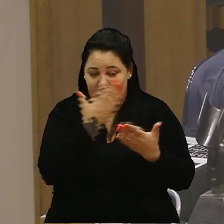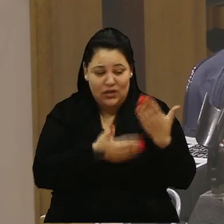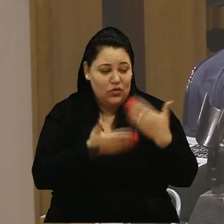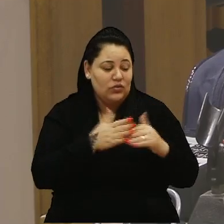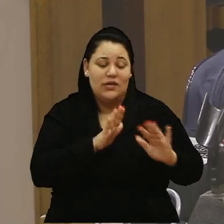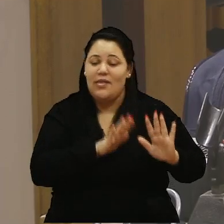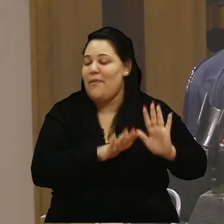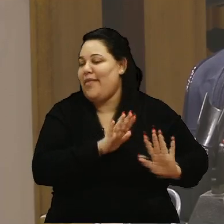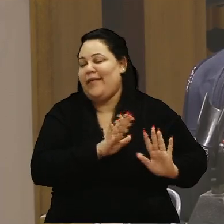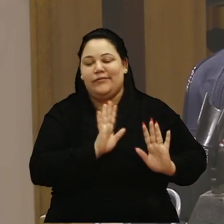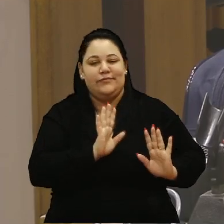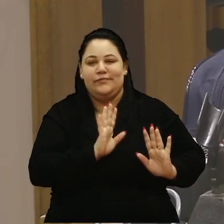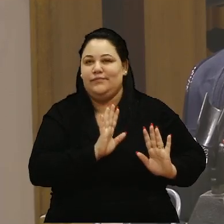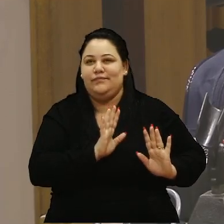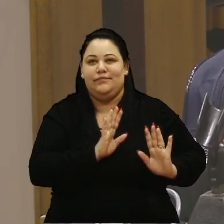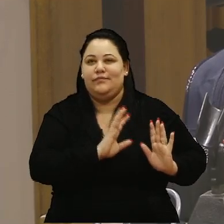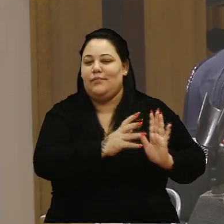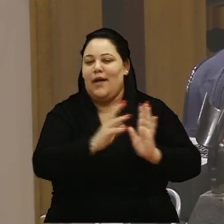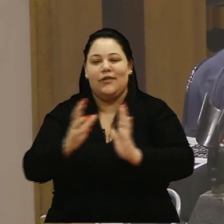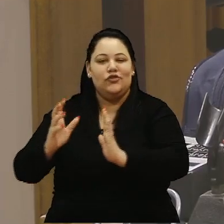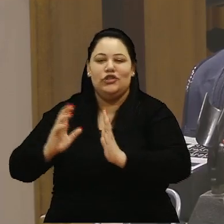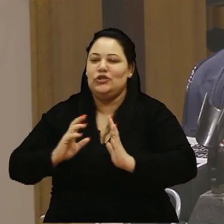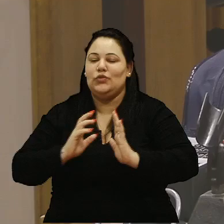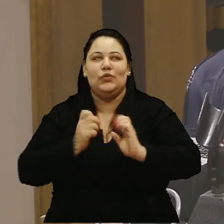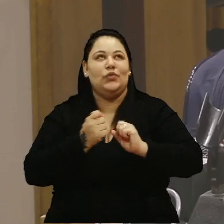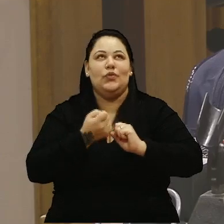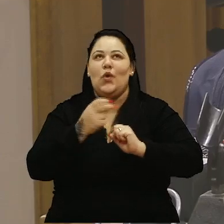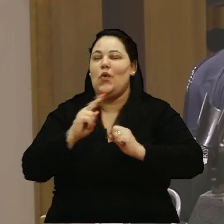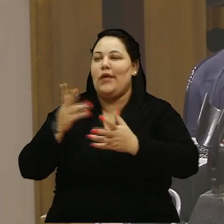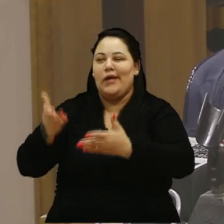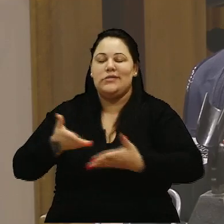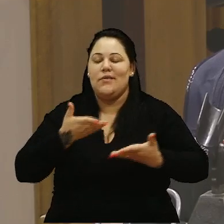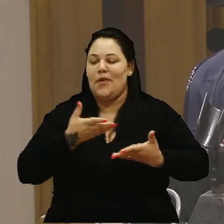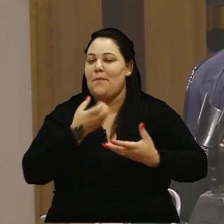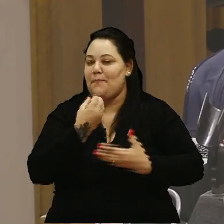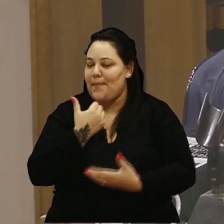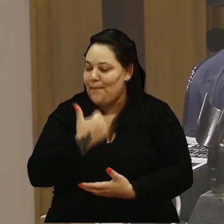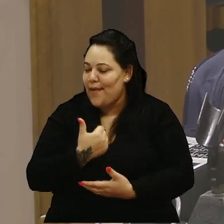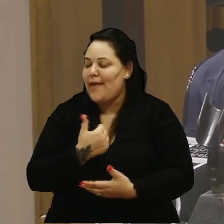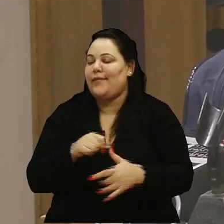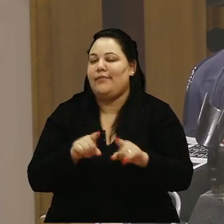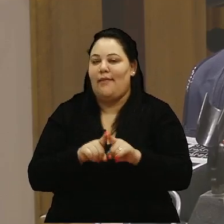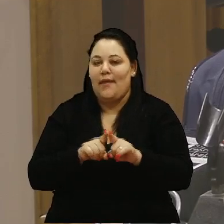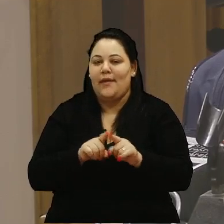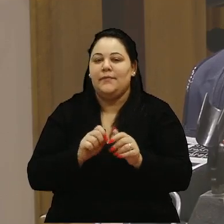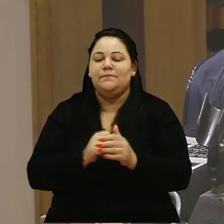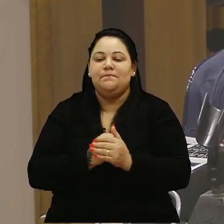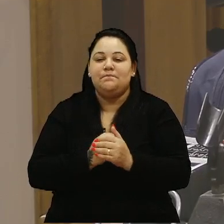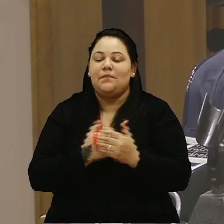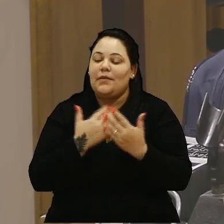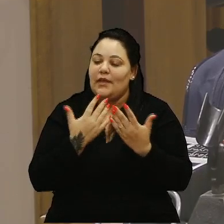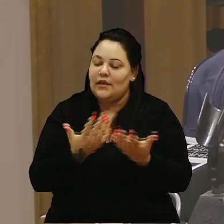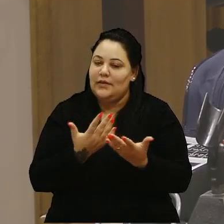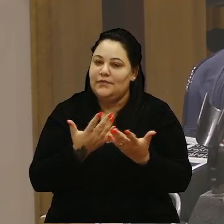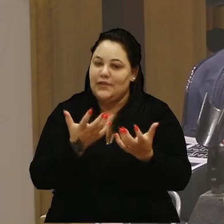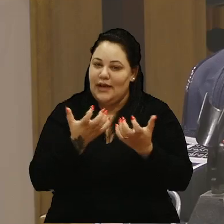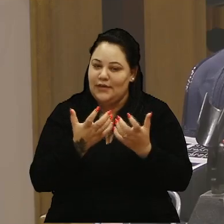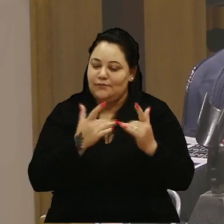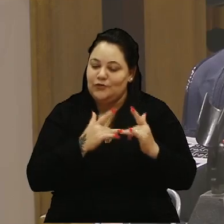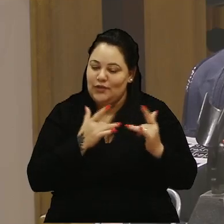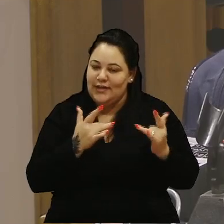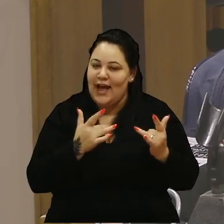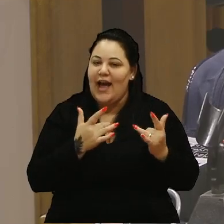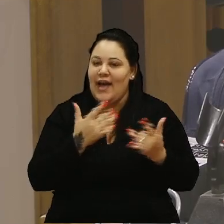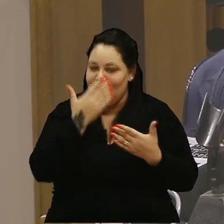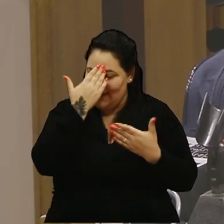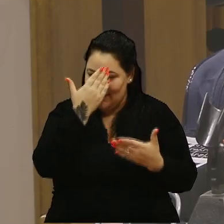independente de partido, né? Que me receberam muito bem. Então, quero acolhendo, né? Quero agradecer a casa